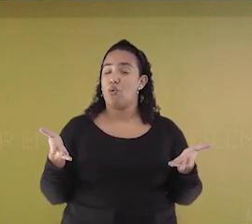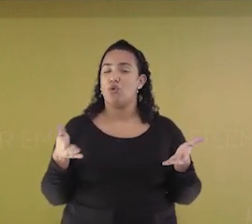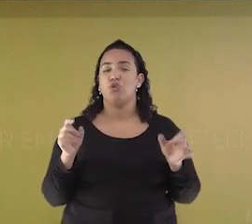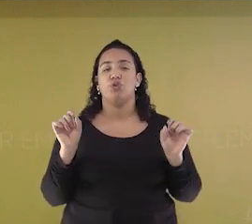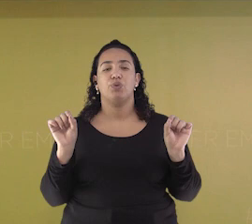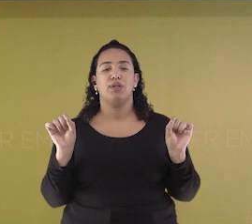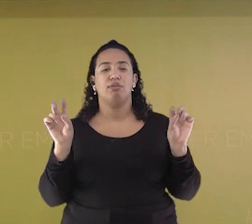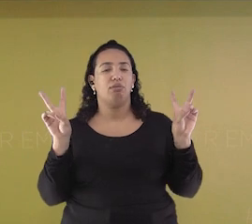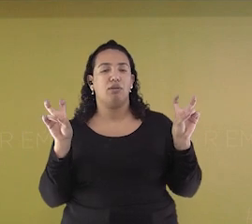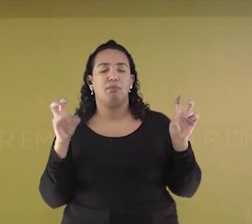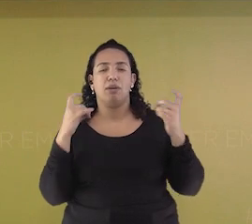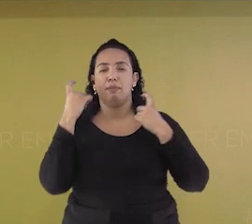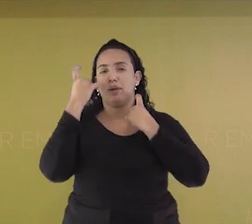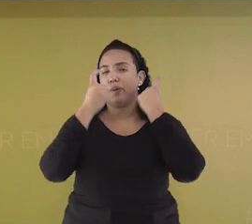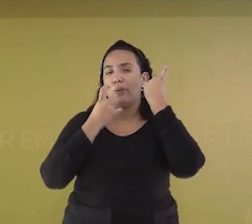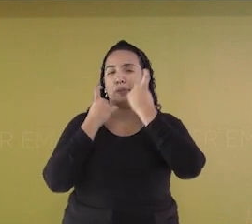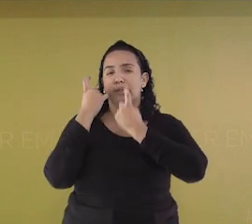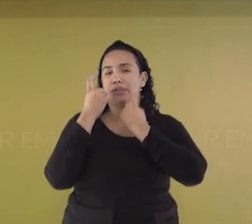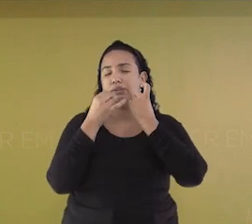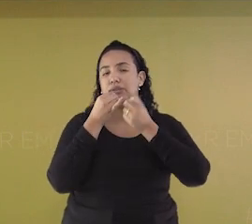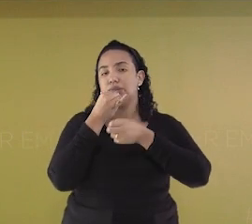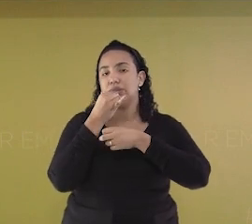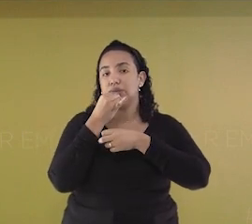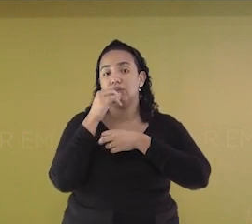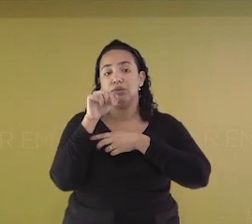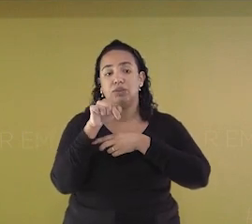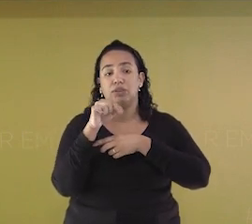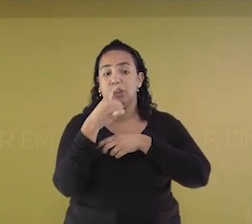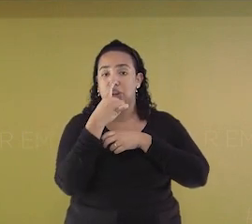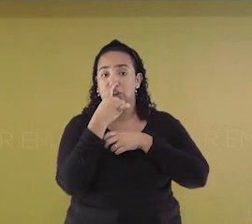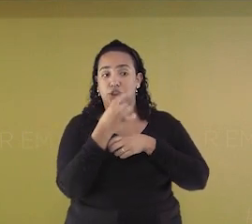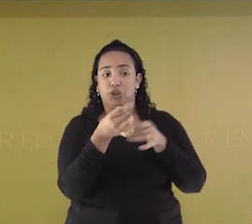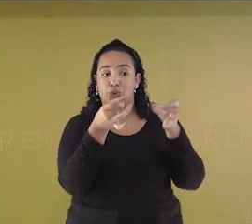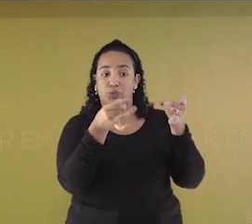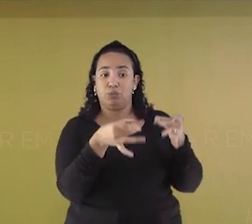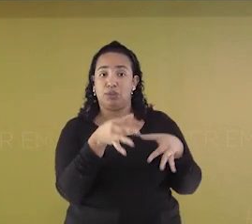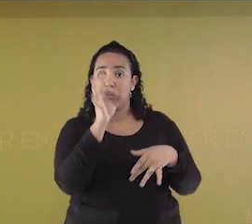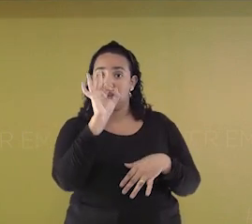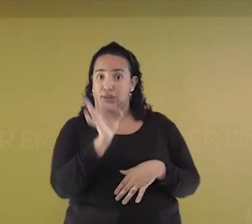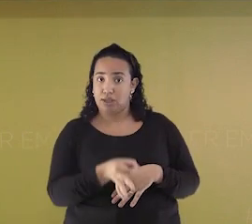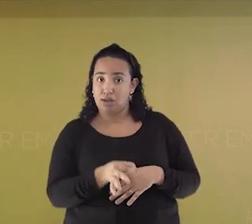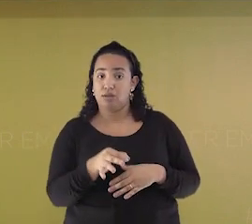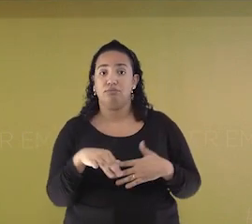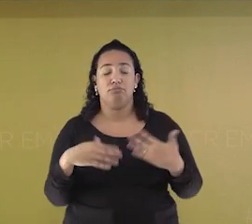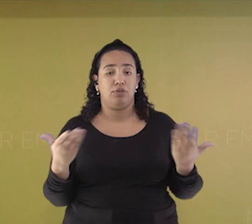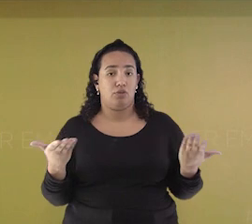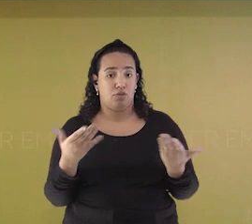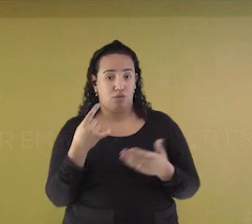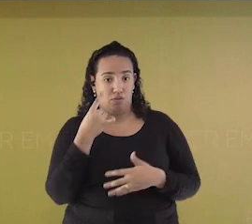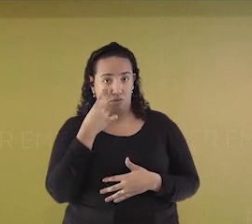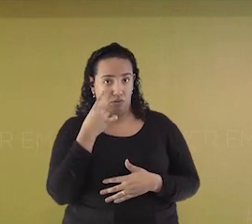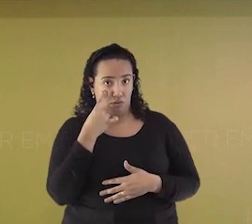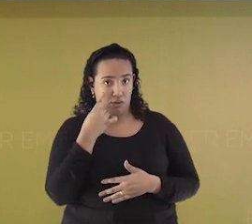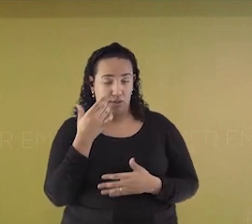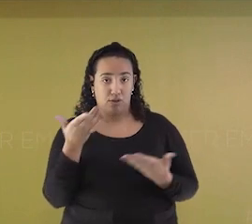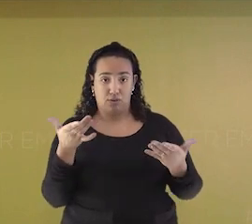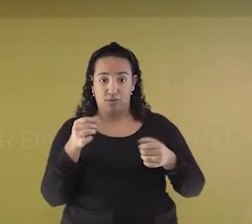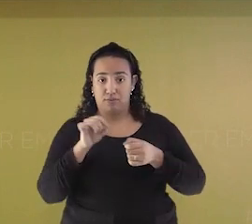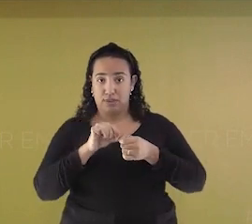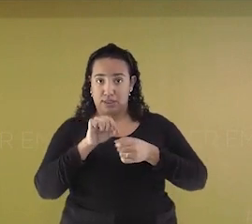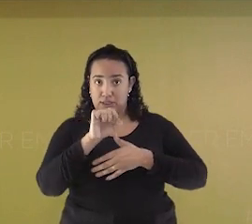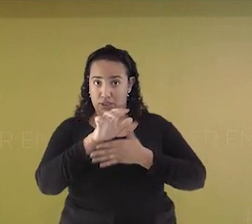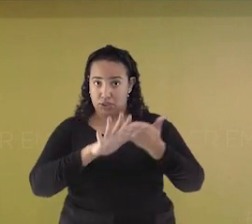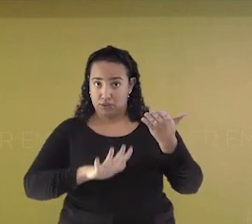fala tanto na preocupação em destinar corretamente o lixo. Quer ver só? Vamos fazer agora